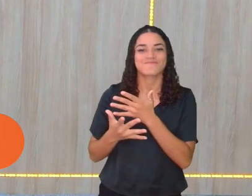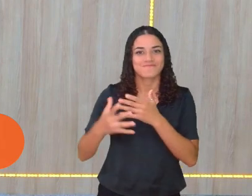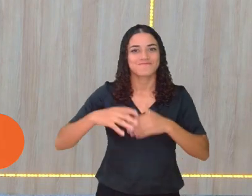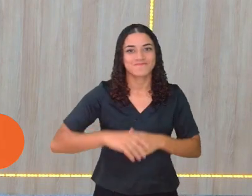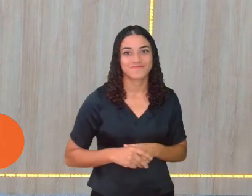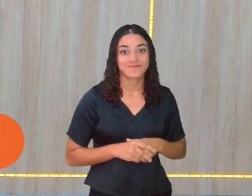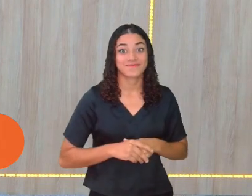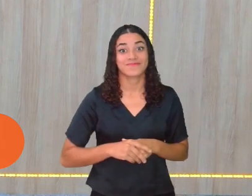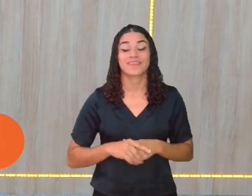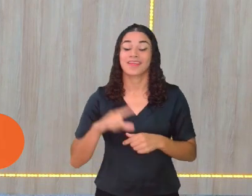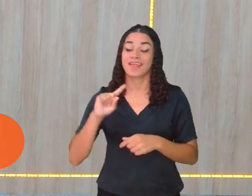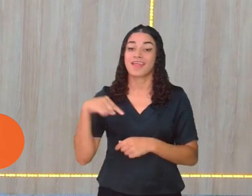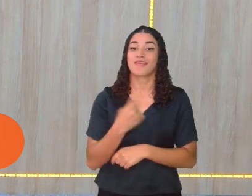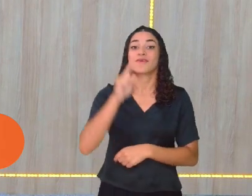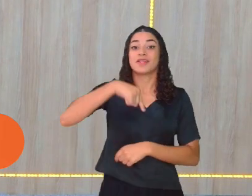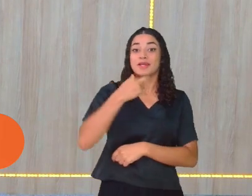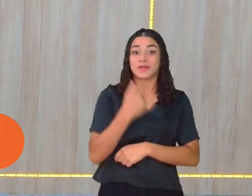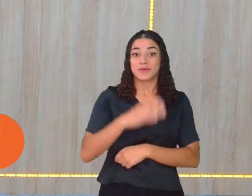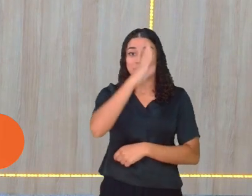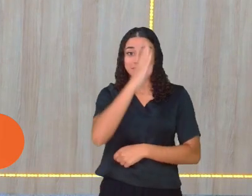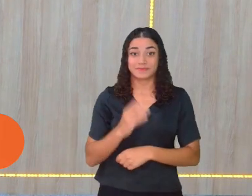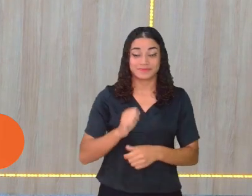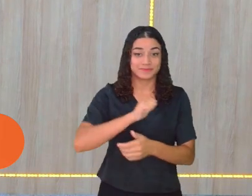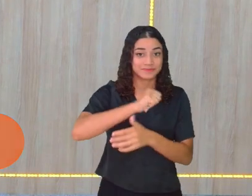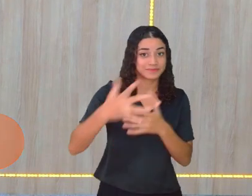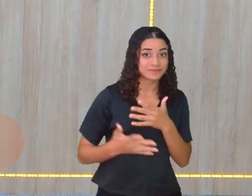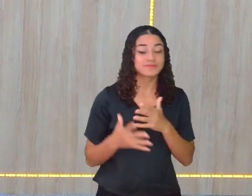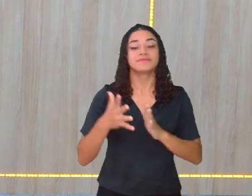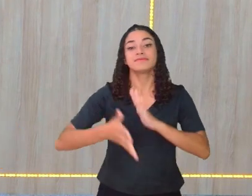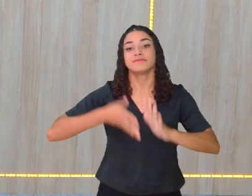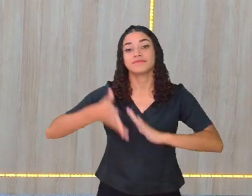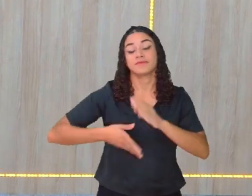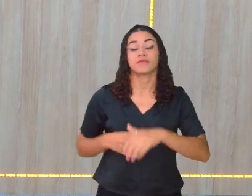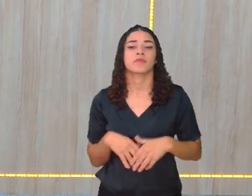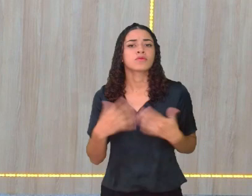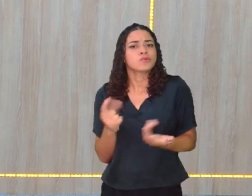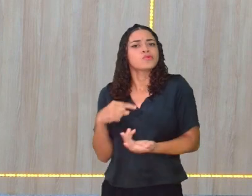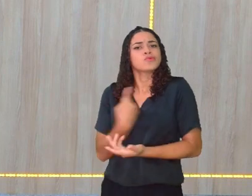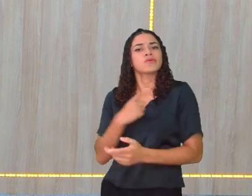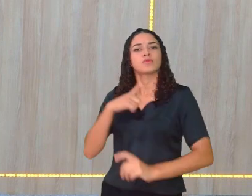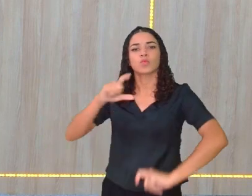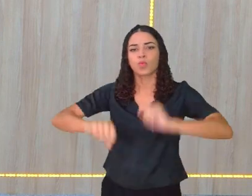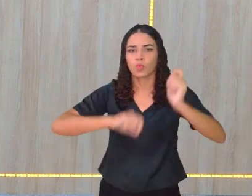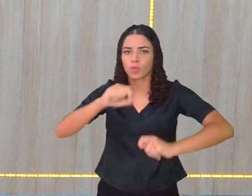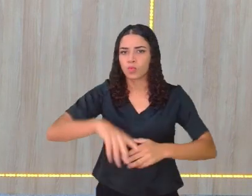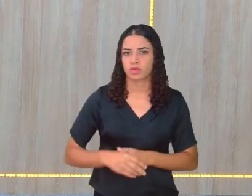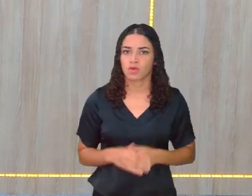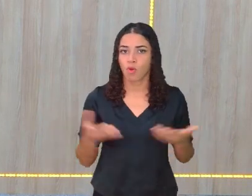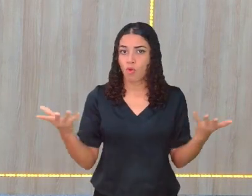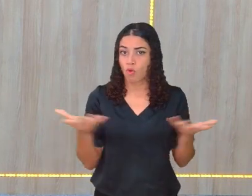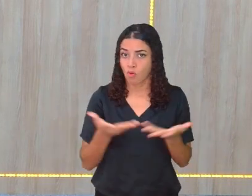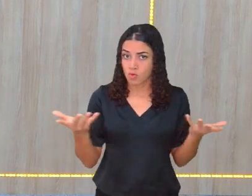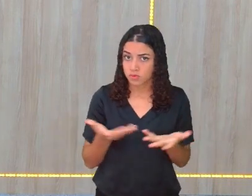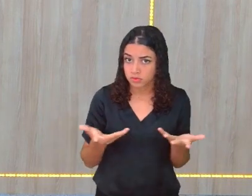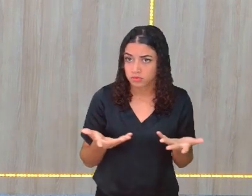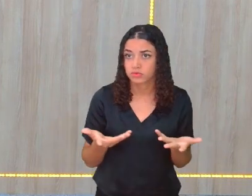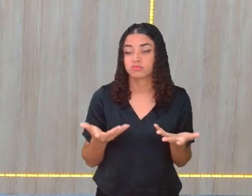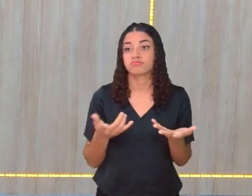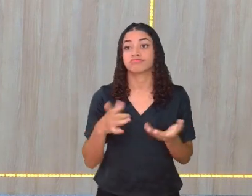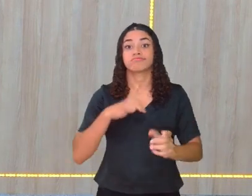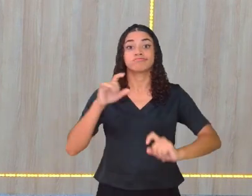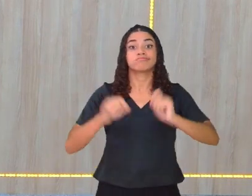a nossa língua brasileira de sinais. Mas o que é que nós temos também hoje? A questão